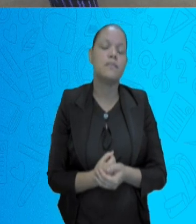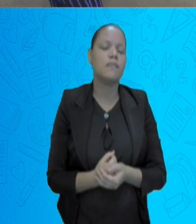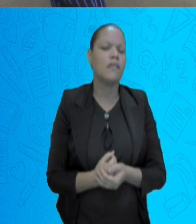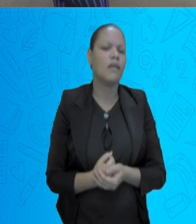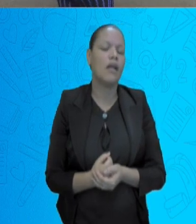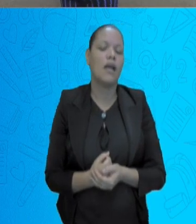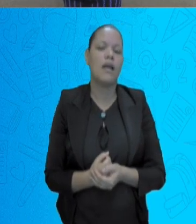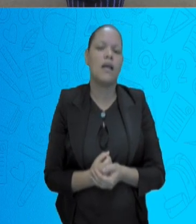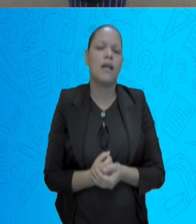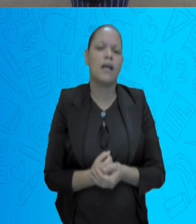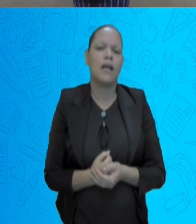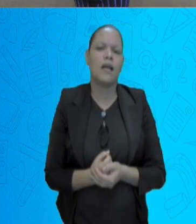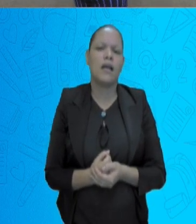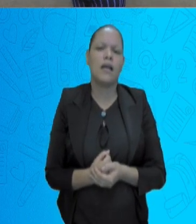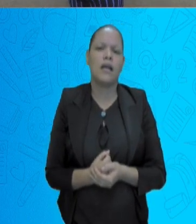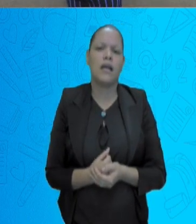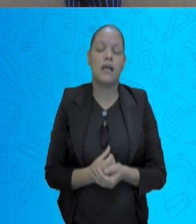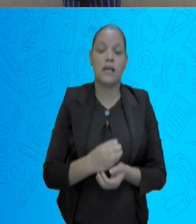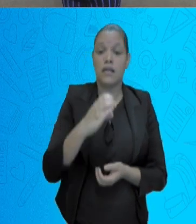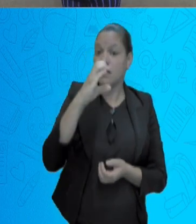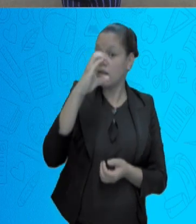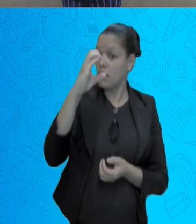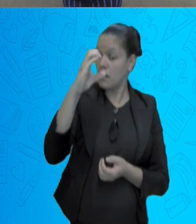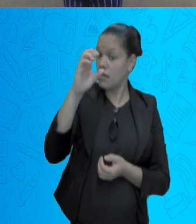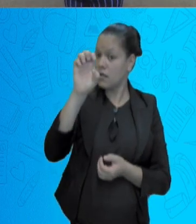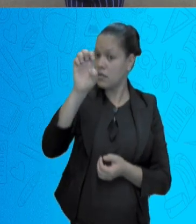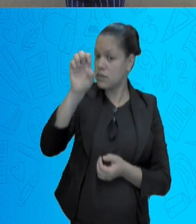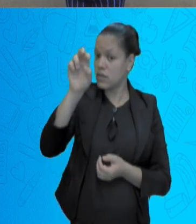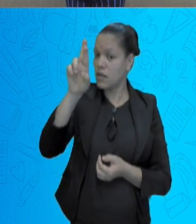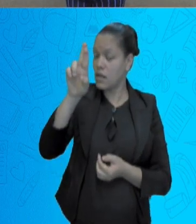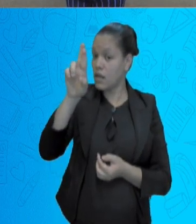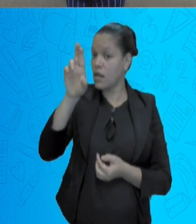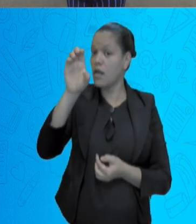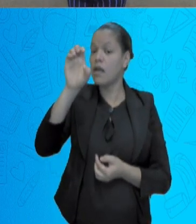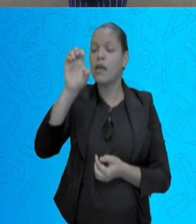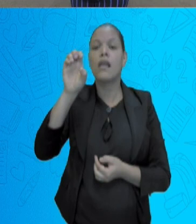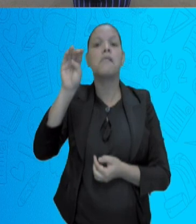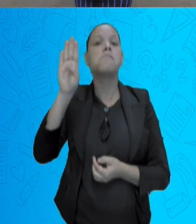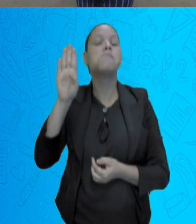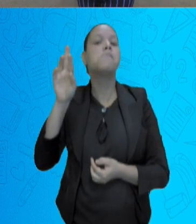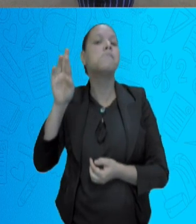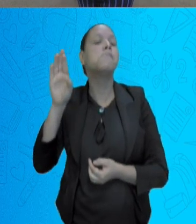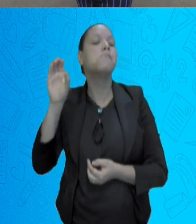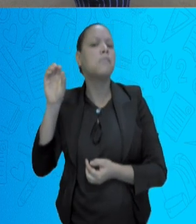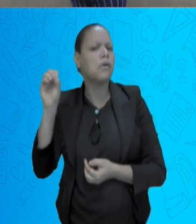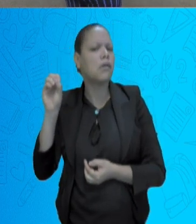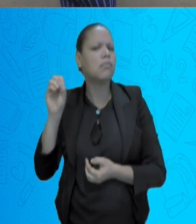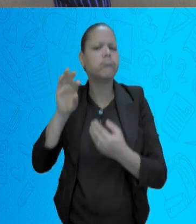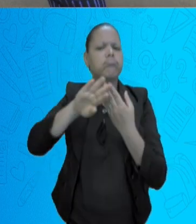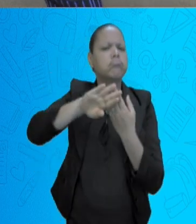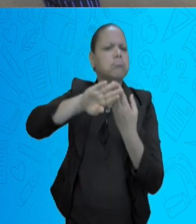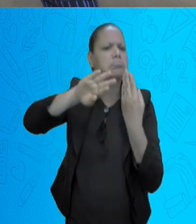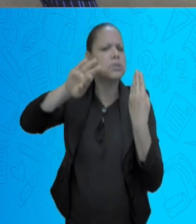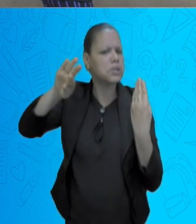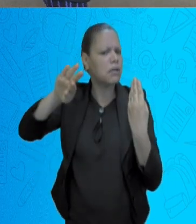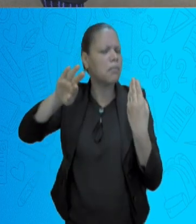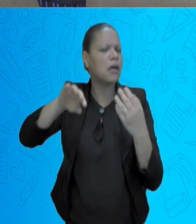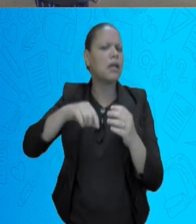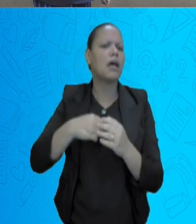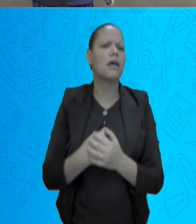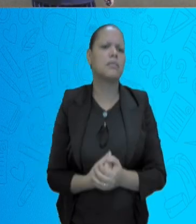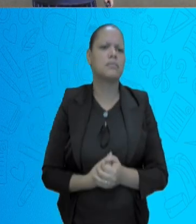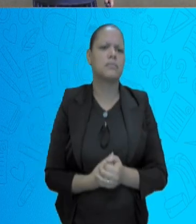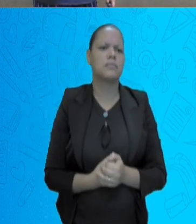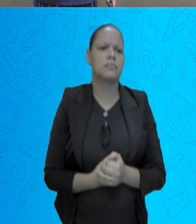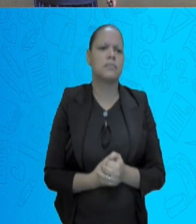lá? Cérebro. Quando eu separo, ele fica na mesma sílaba ou em sílabas diferentes? Vamos